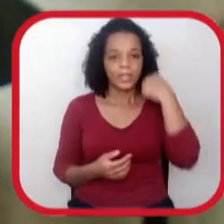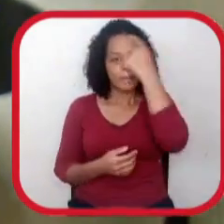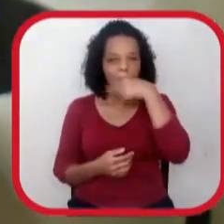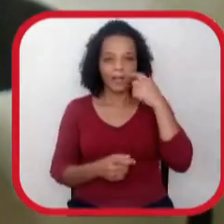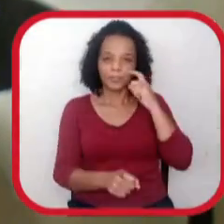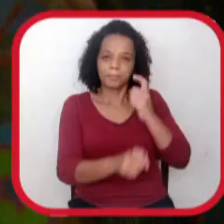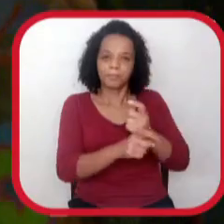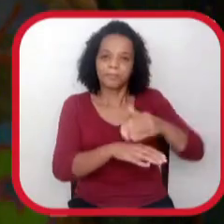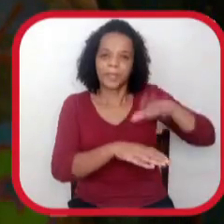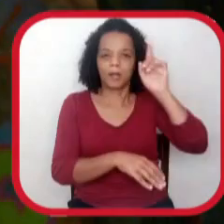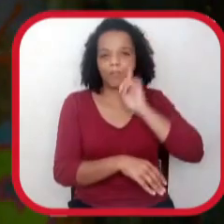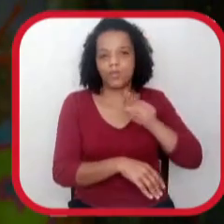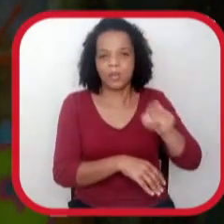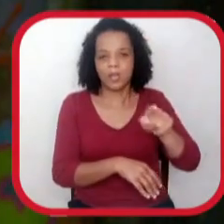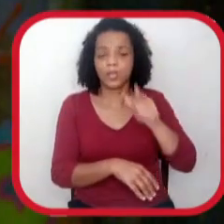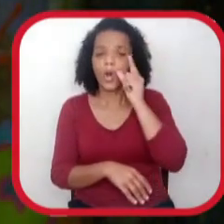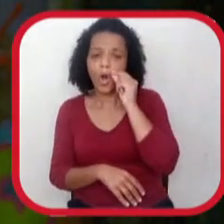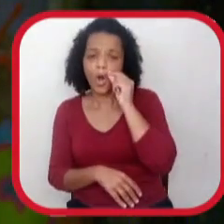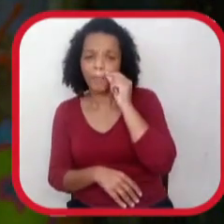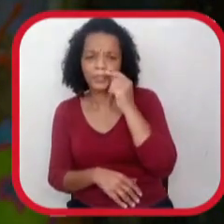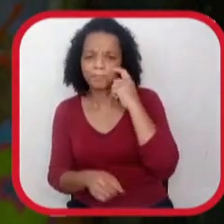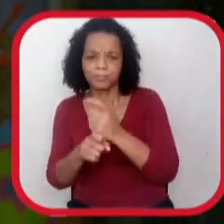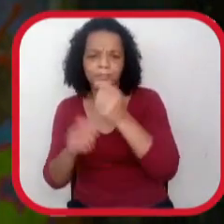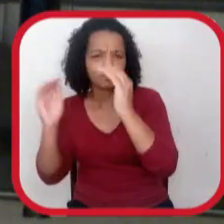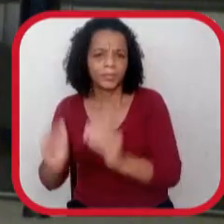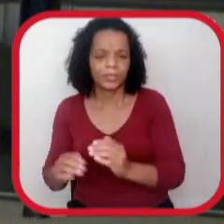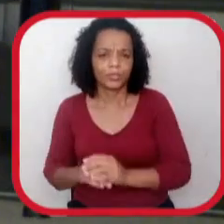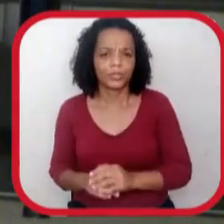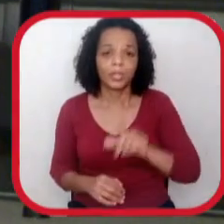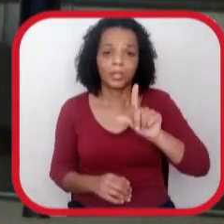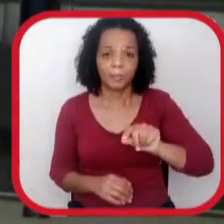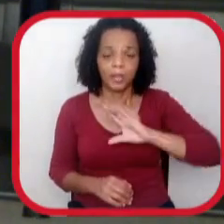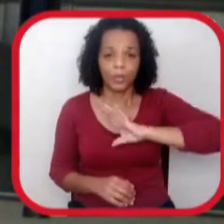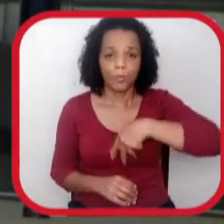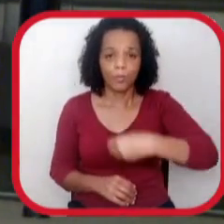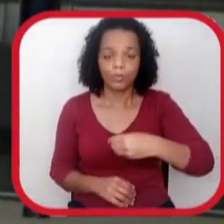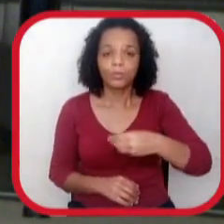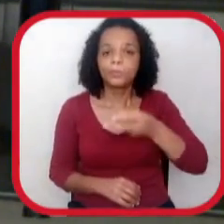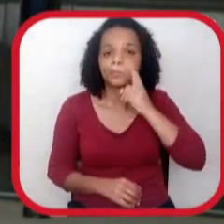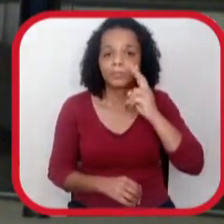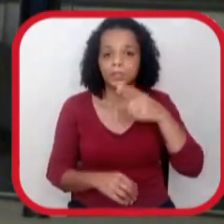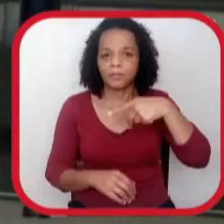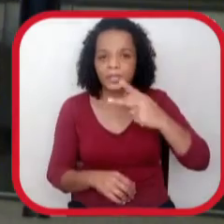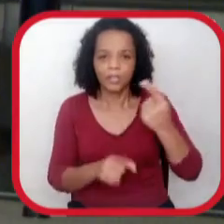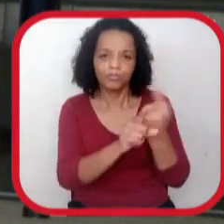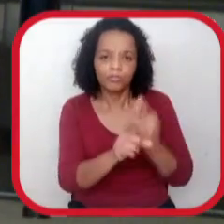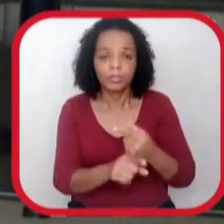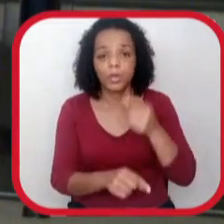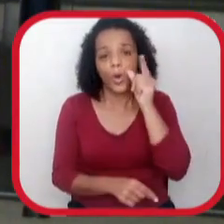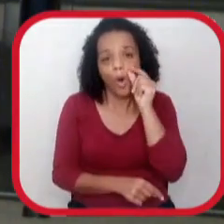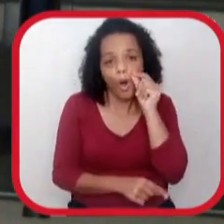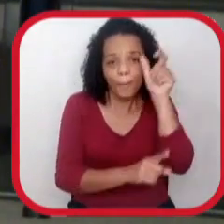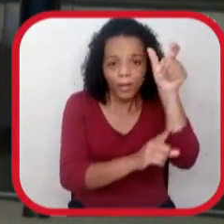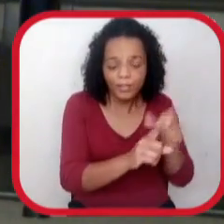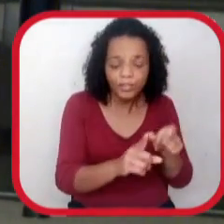A questão da imagem é exigida muito mais às mulheres do que aos homens. Depois, vives num mundo em que os diretores das estações